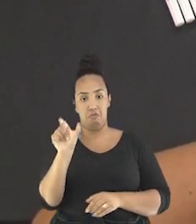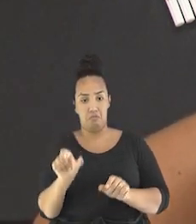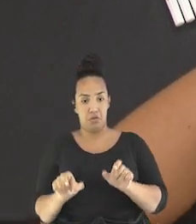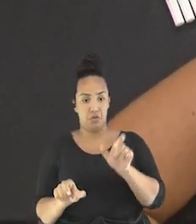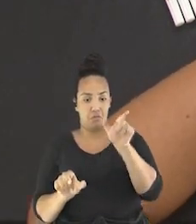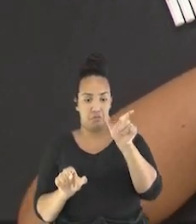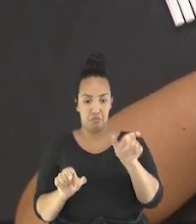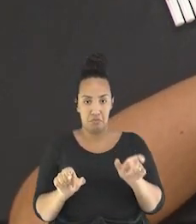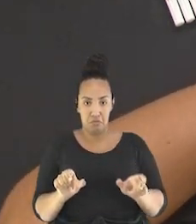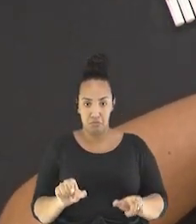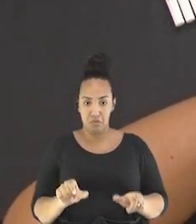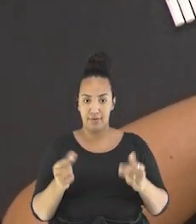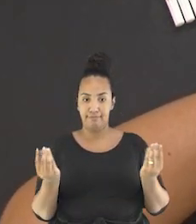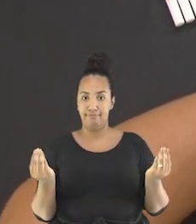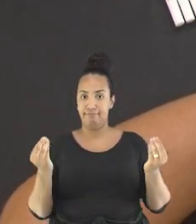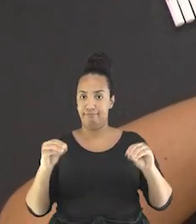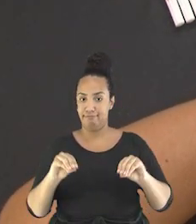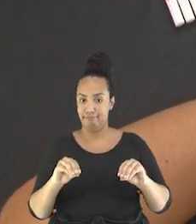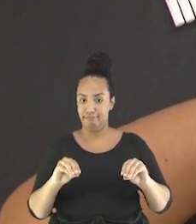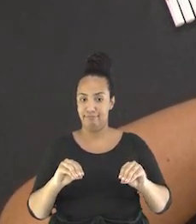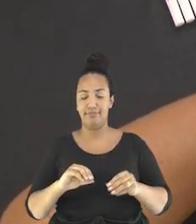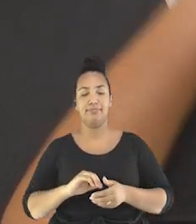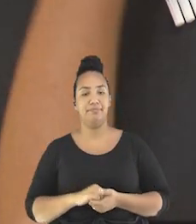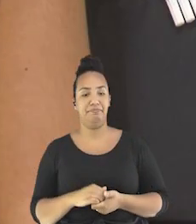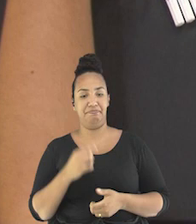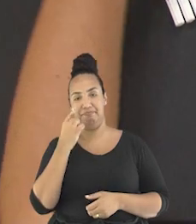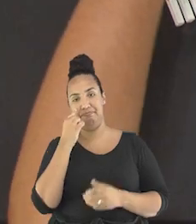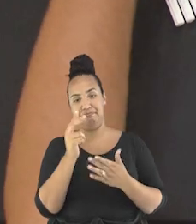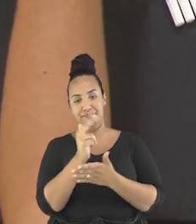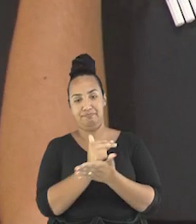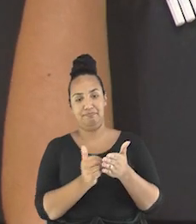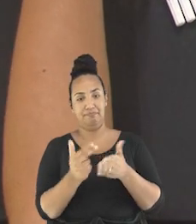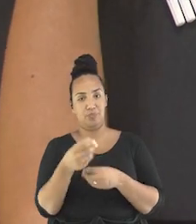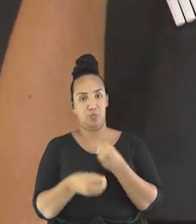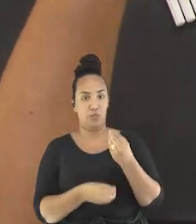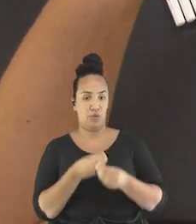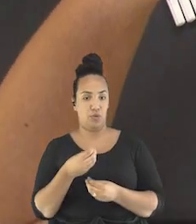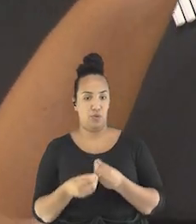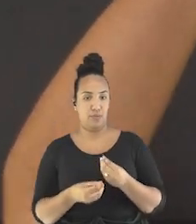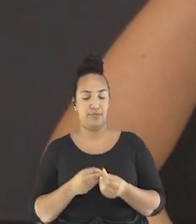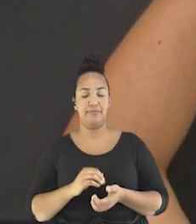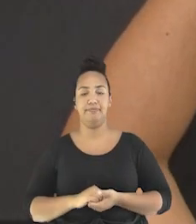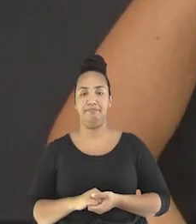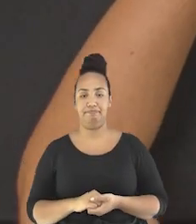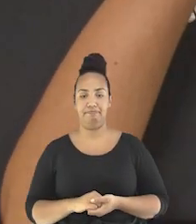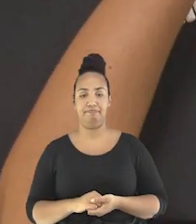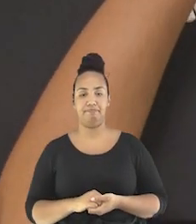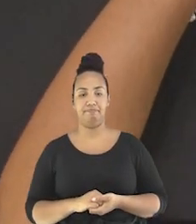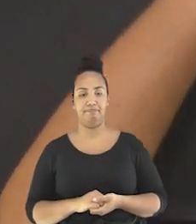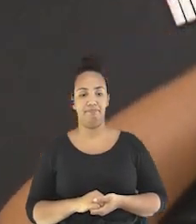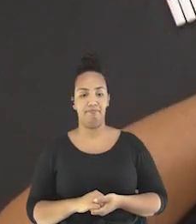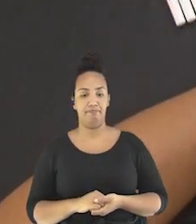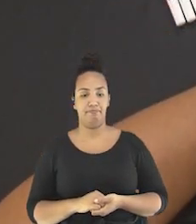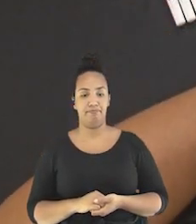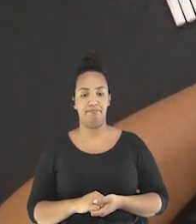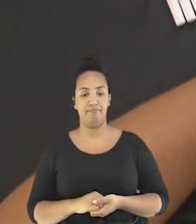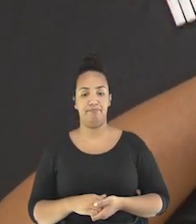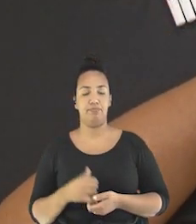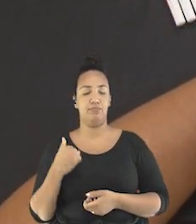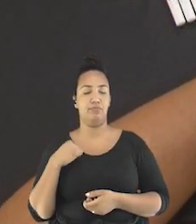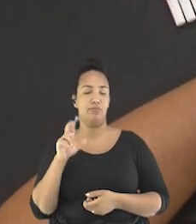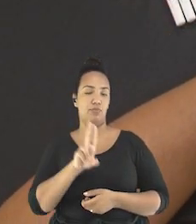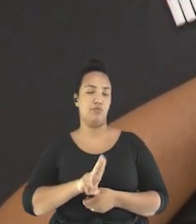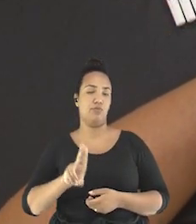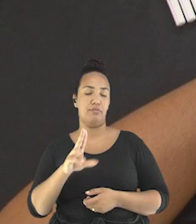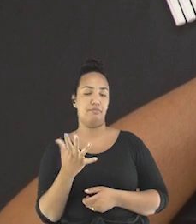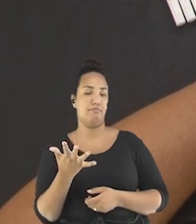uma dessas para fazer 2 tiras grossas, tá? Para colocar aqui como margem do nosso desenho.